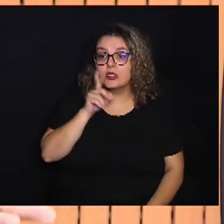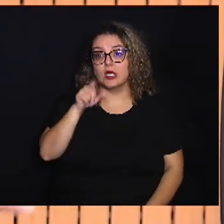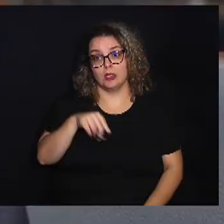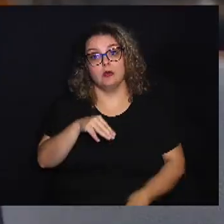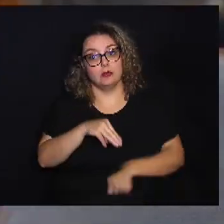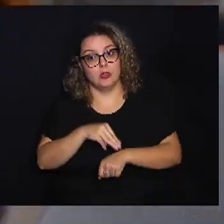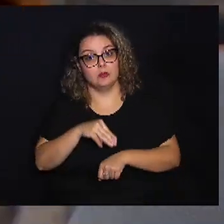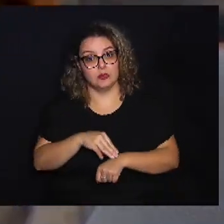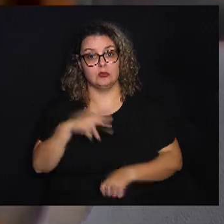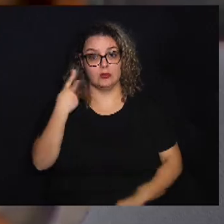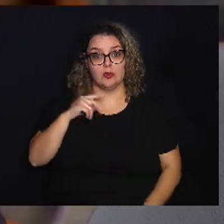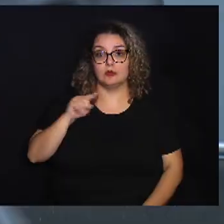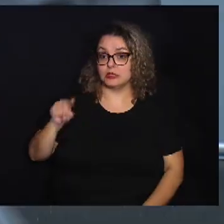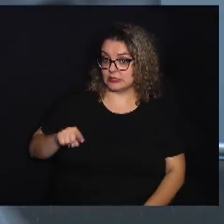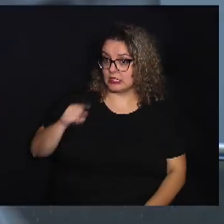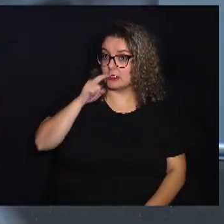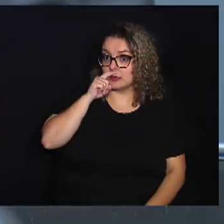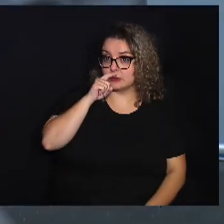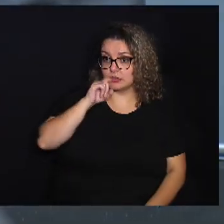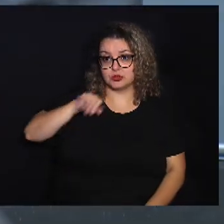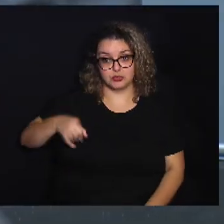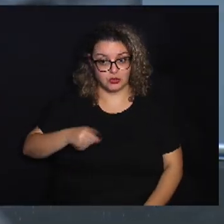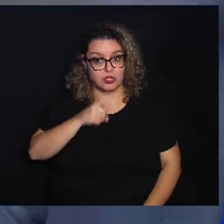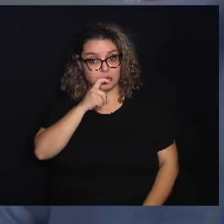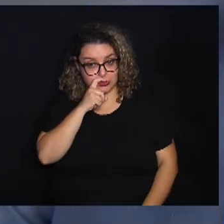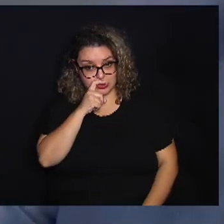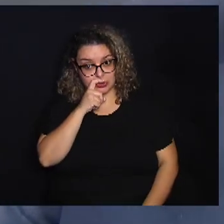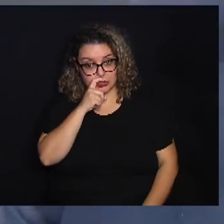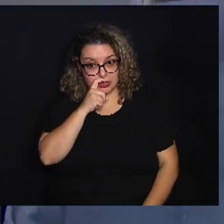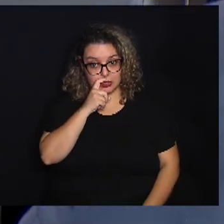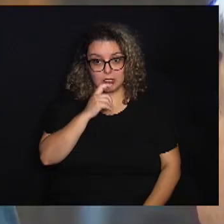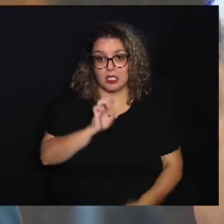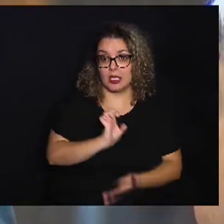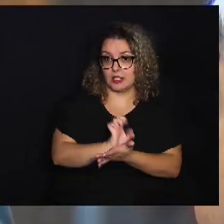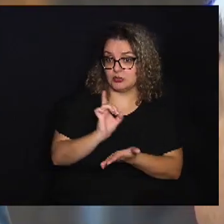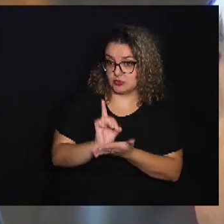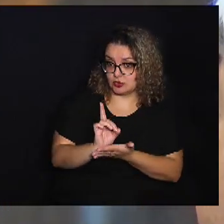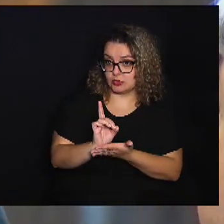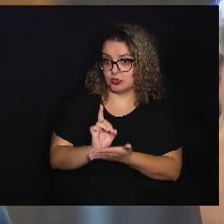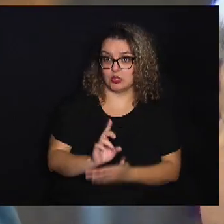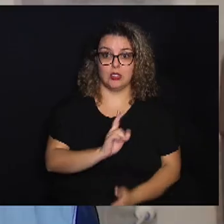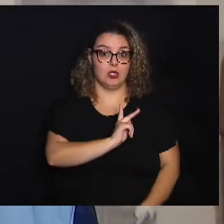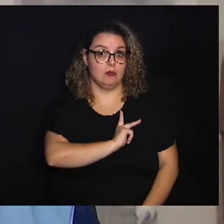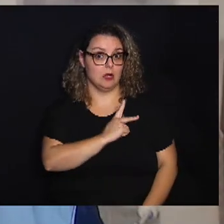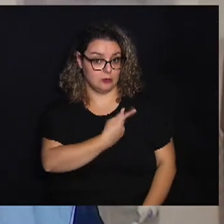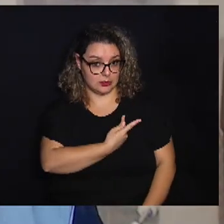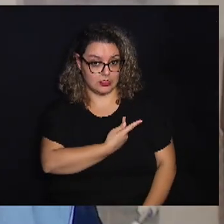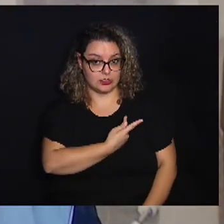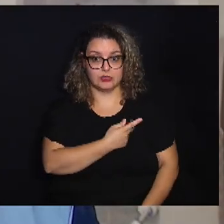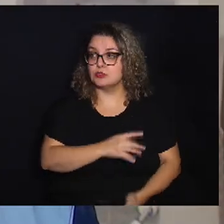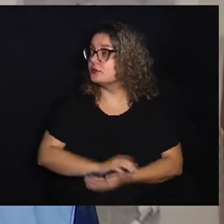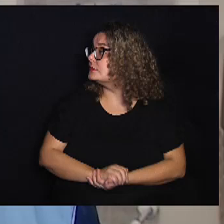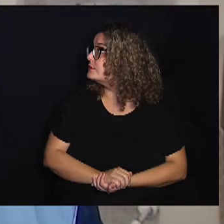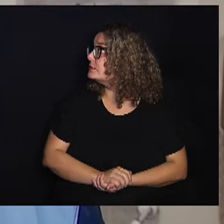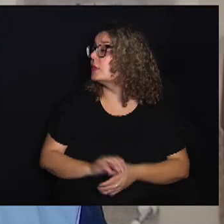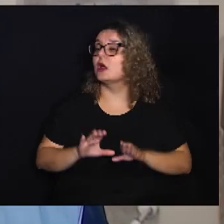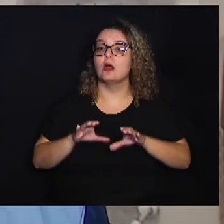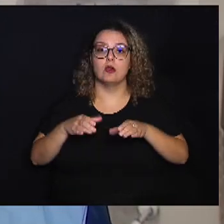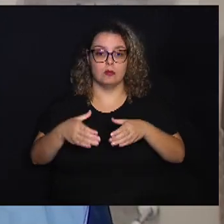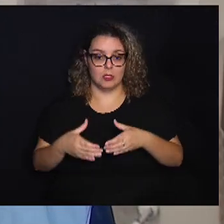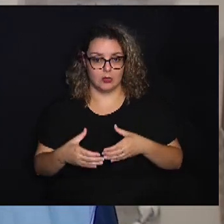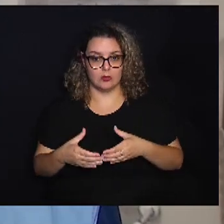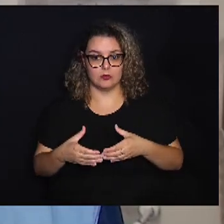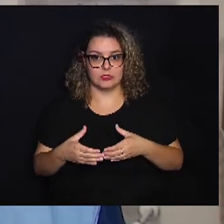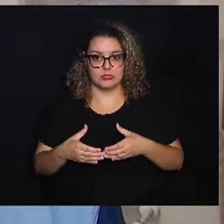os vereadores Zé Carlos, Jorge Schneider, Edson Ribeiro e Paulo Haddad. É uma comissão que ela tem